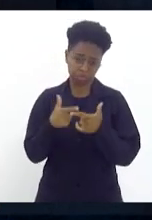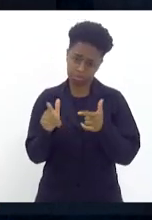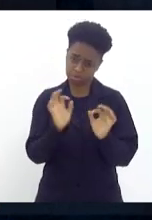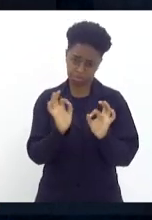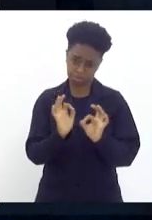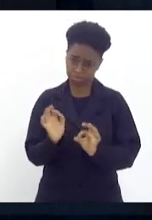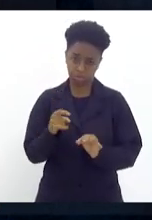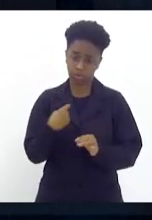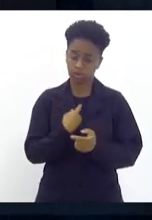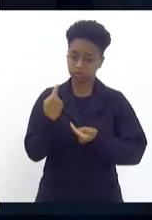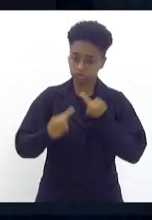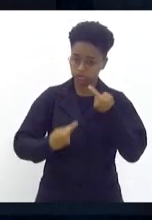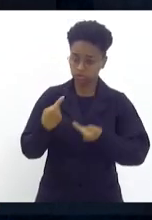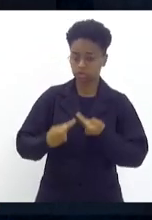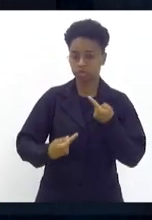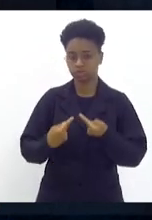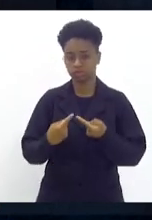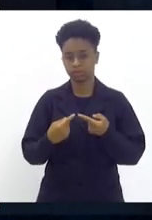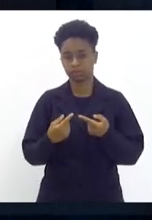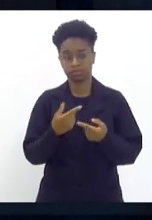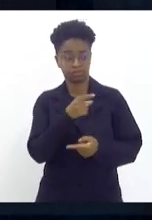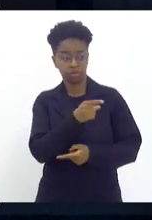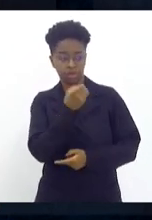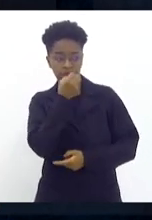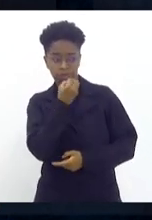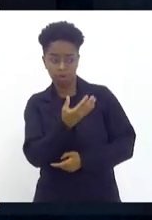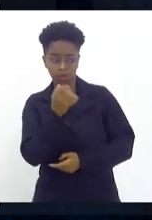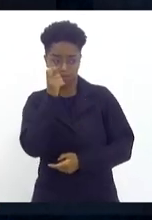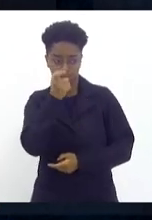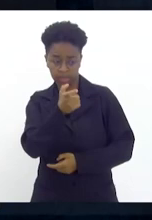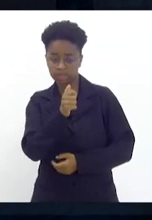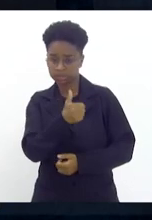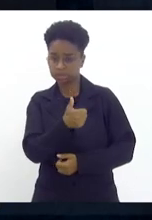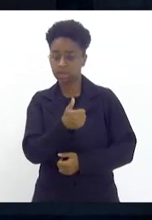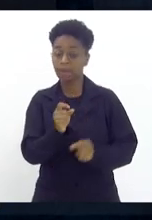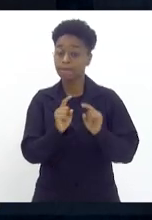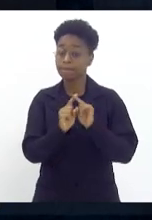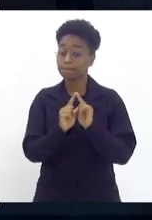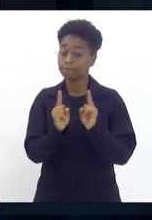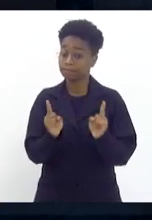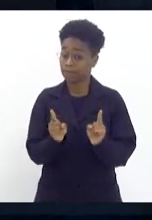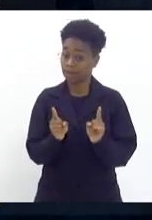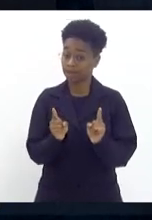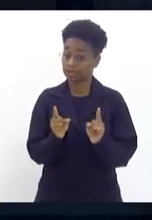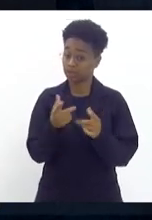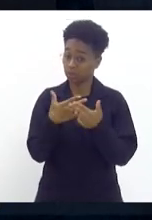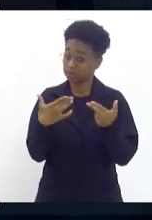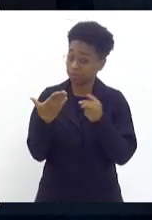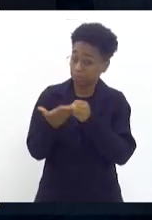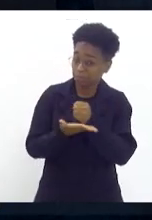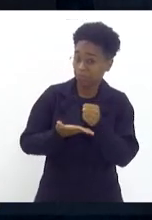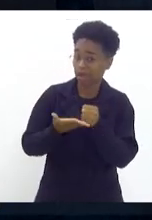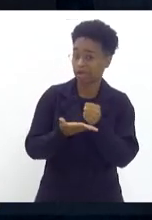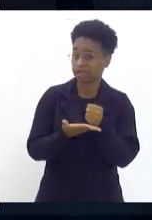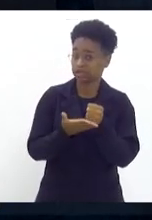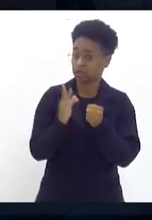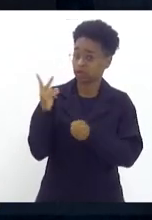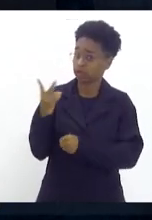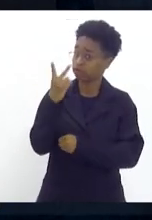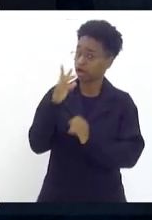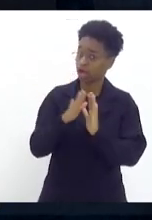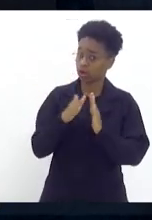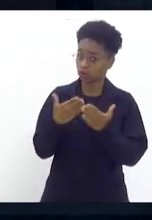vamos debater, vamos discutir. Não, isso aqui é muito interessante. Agora, no que é essencial ao valor da